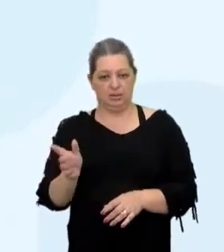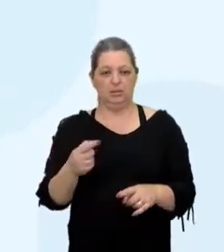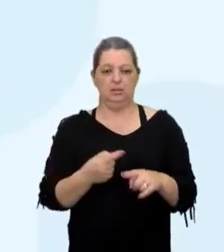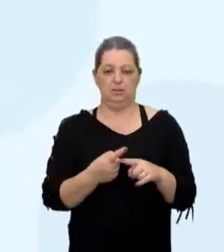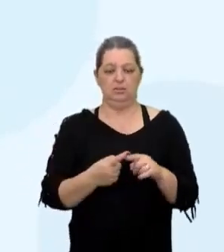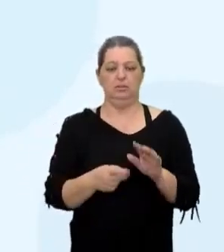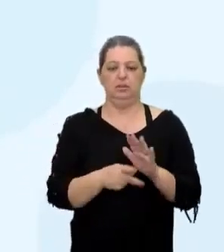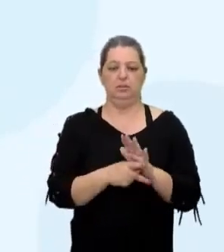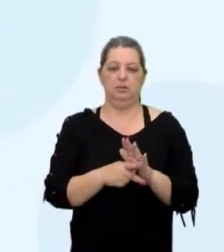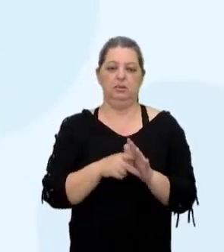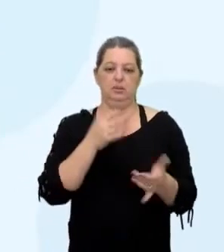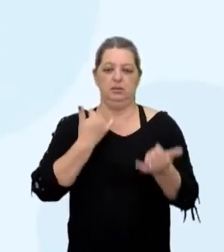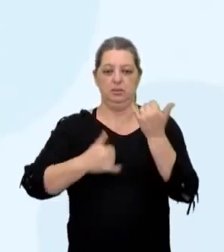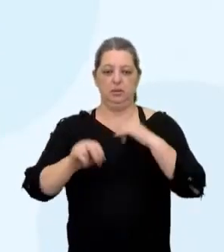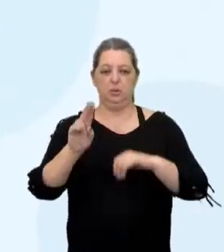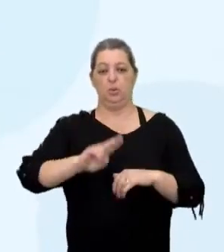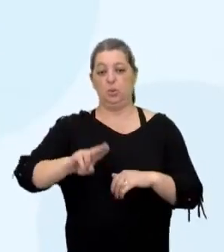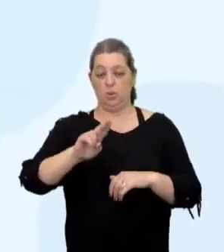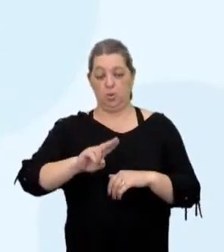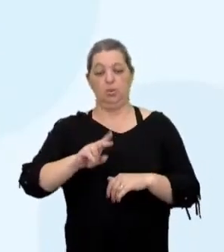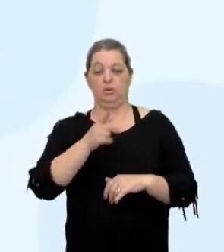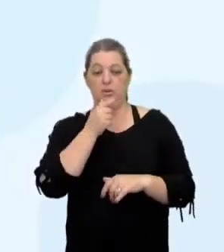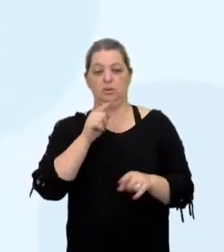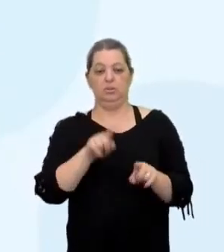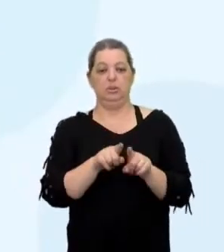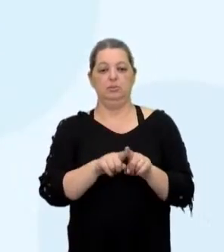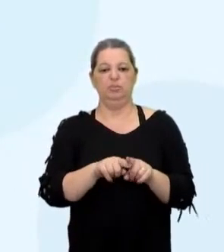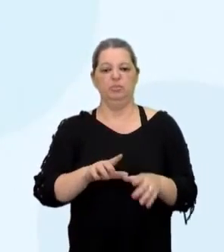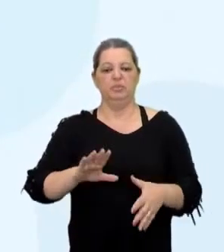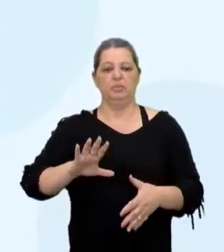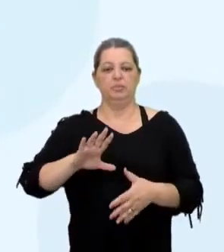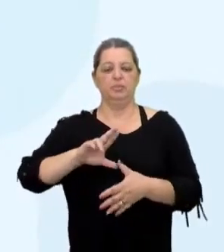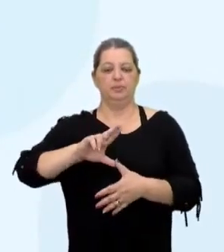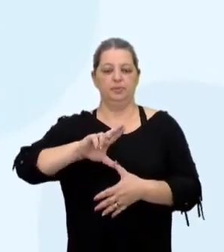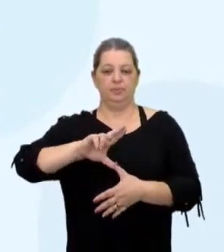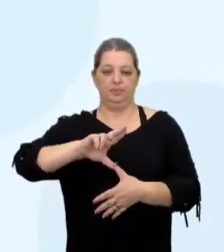de eletricidade como do uso da água. Olha o da América Latina,